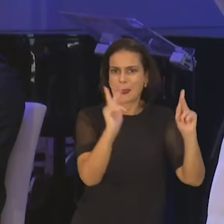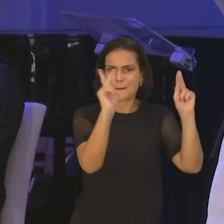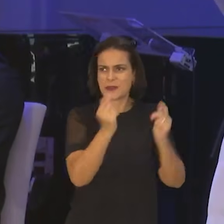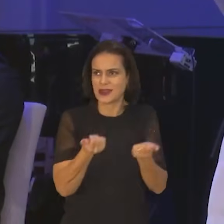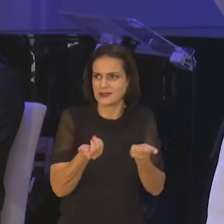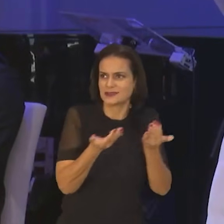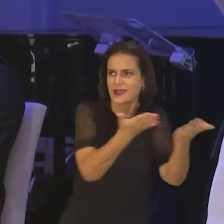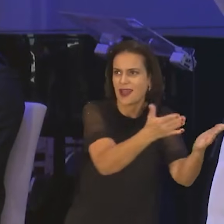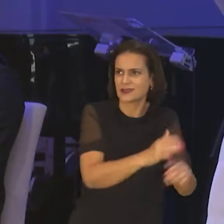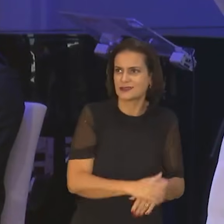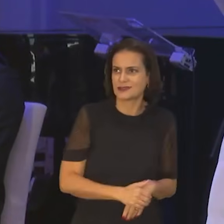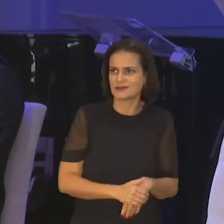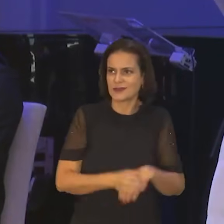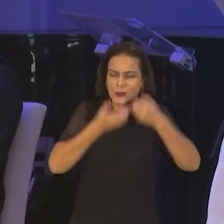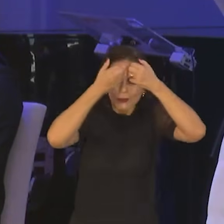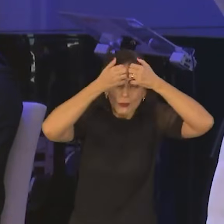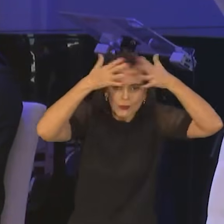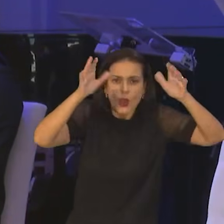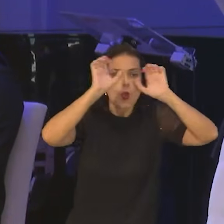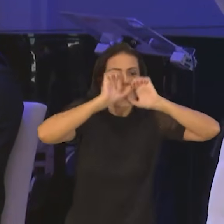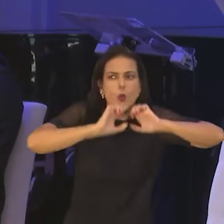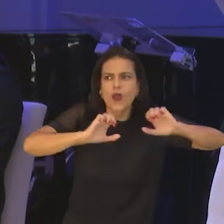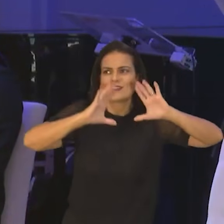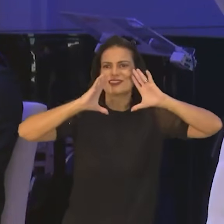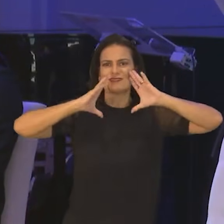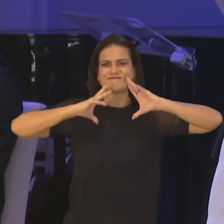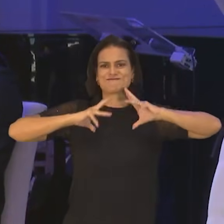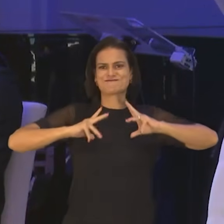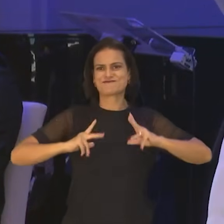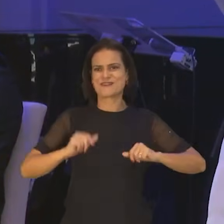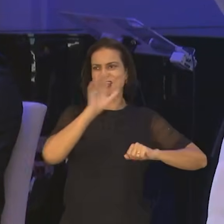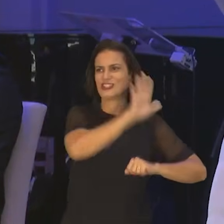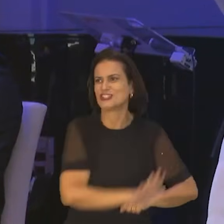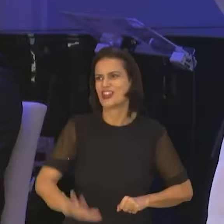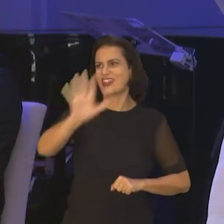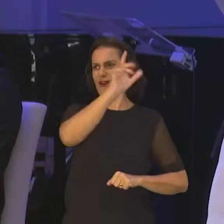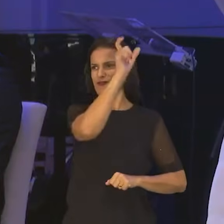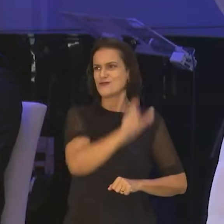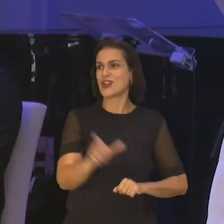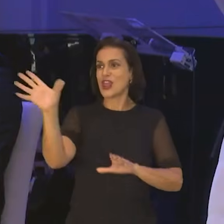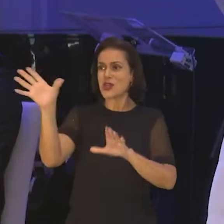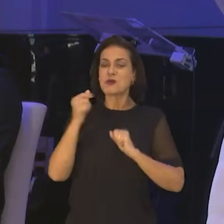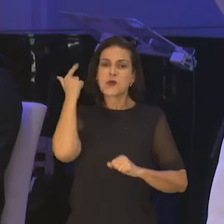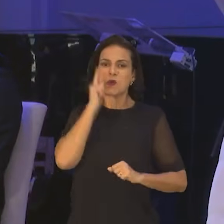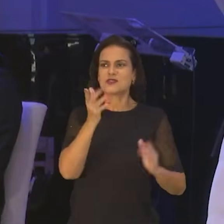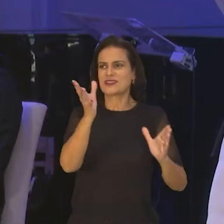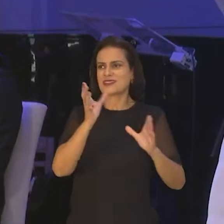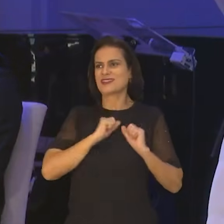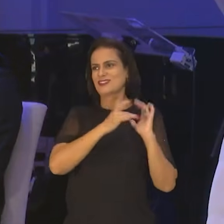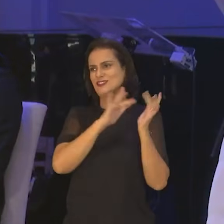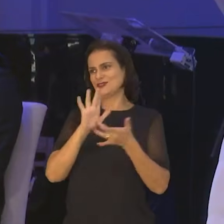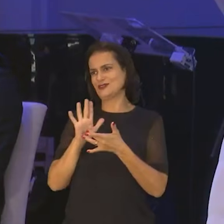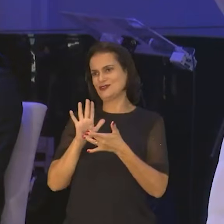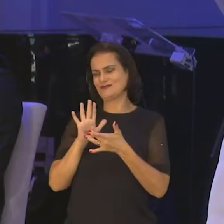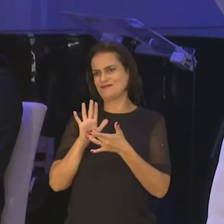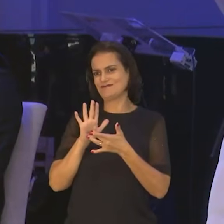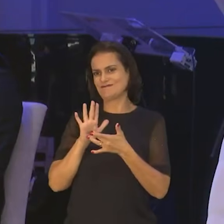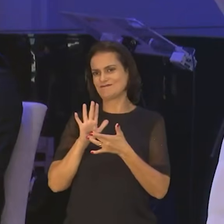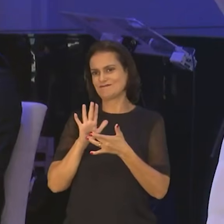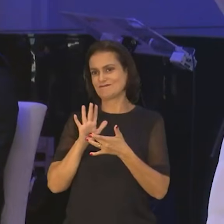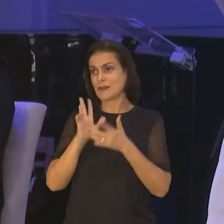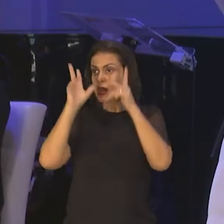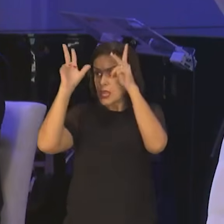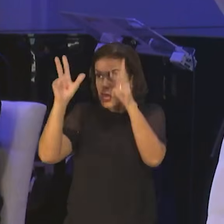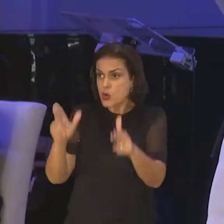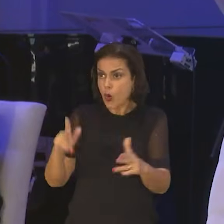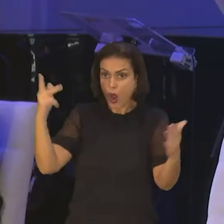na cabeça com o evangelho faz limpeza geral e você ganha pessoas para Cristo. Assim